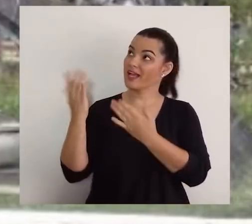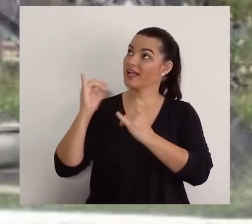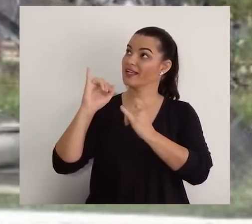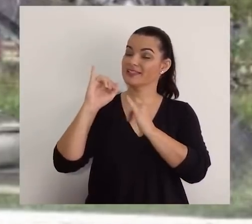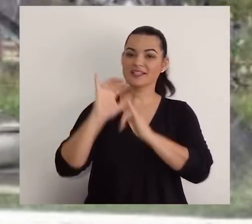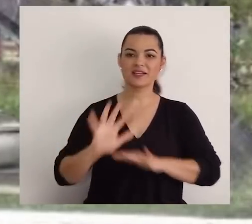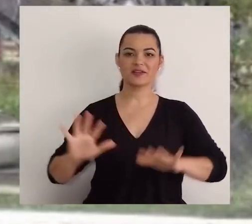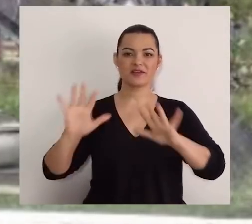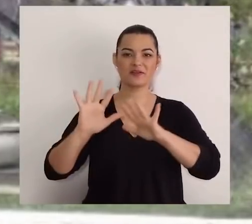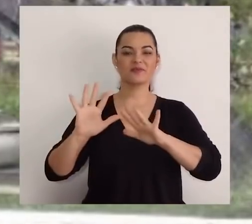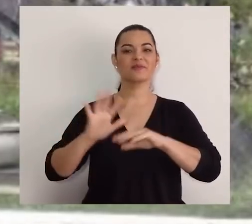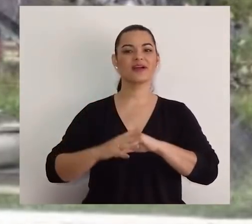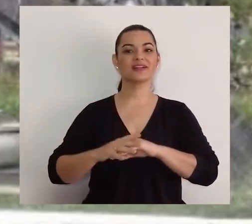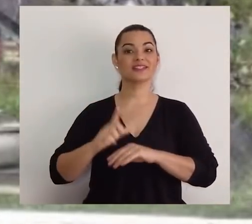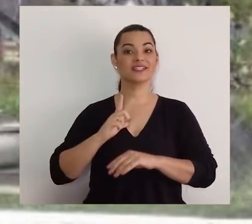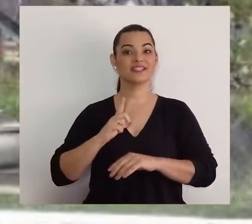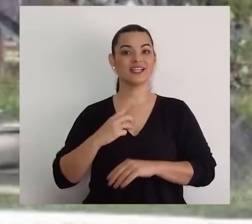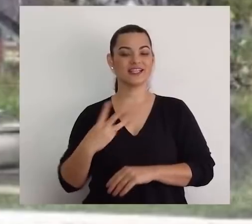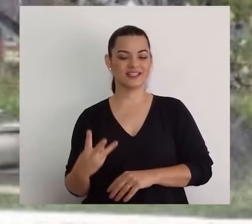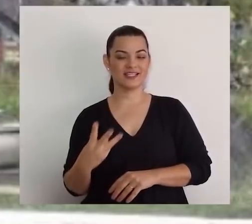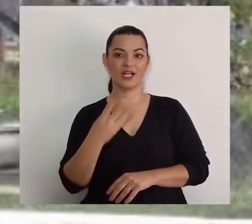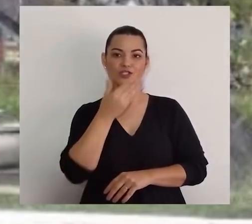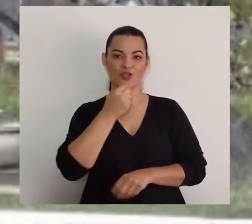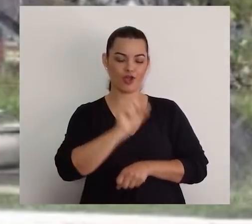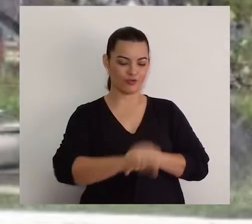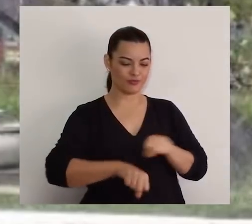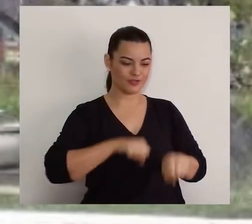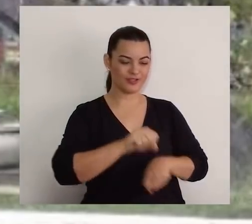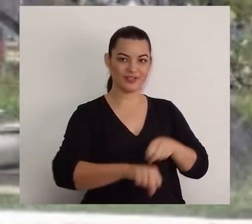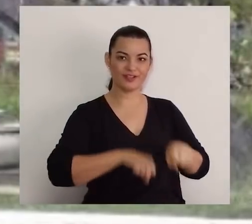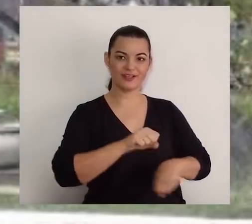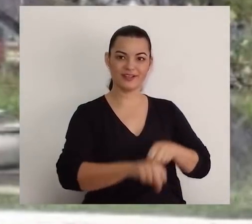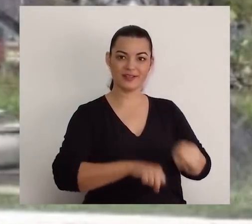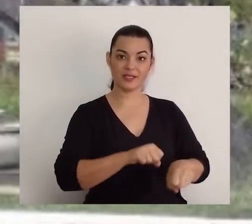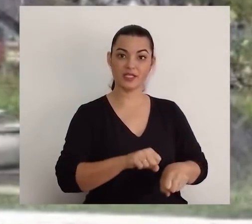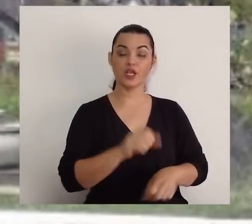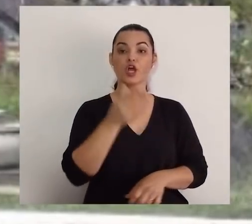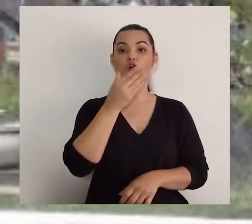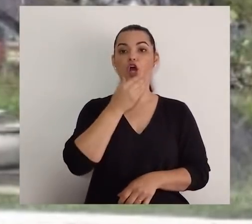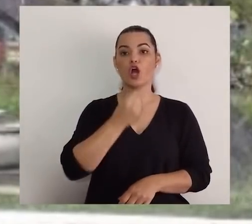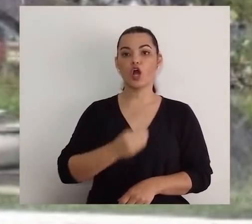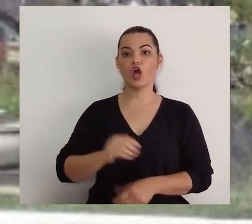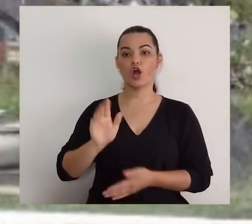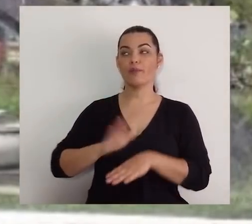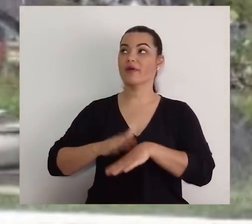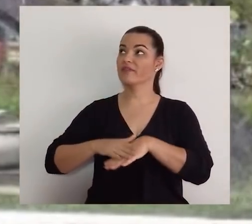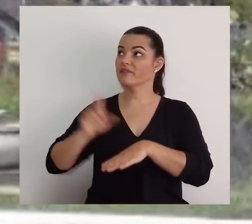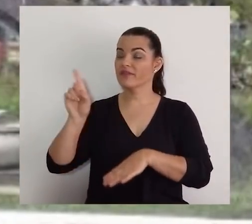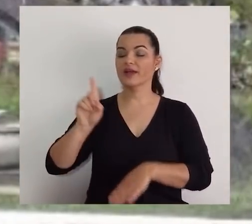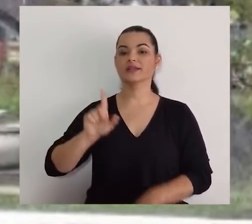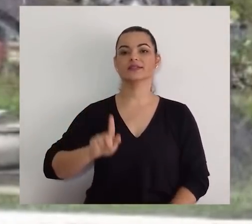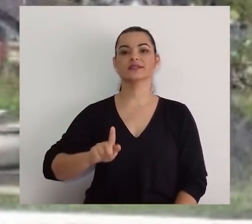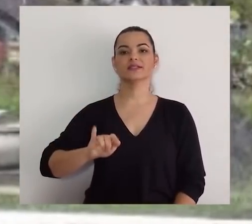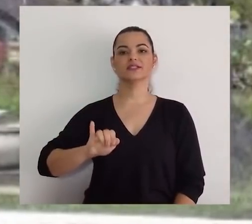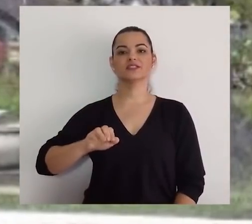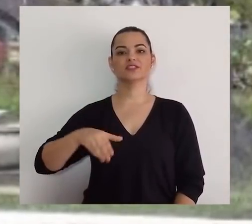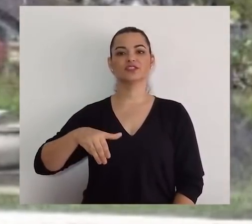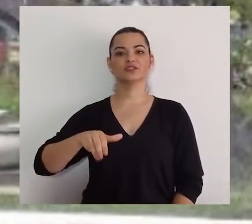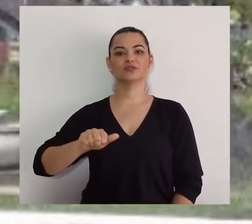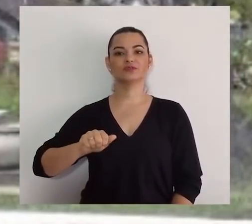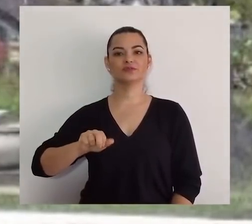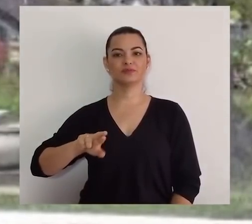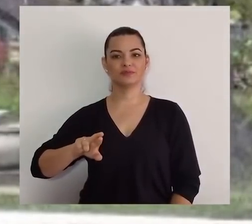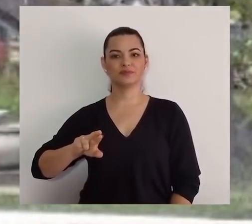ciclistas. Essa obra foi feita por Gilmar Pina, no ano de 2012. A